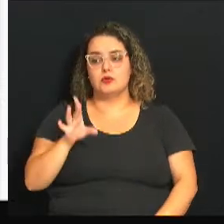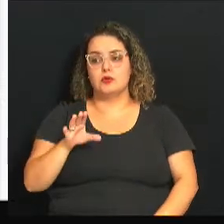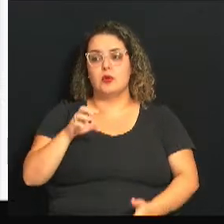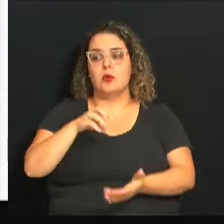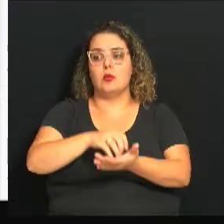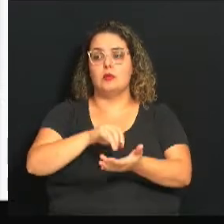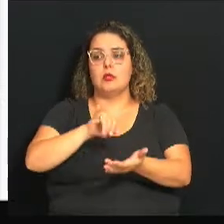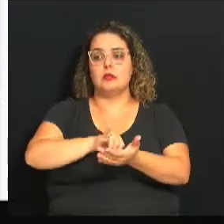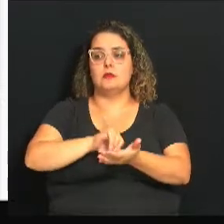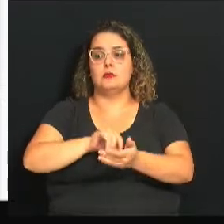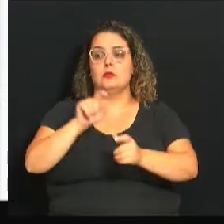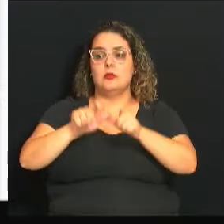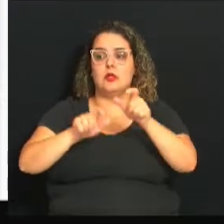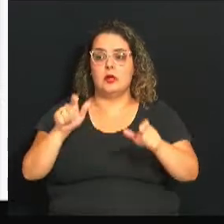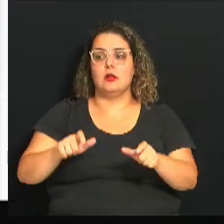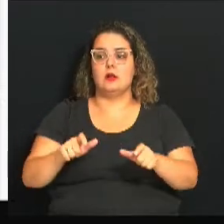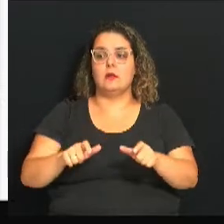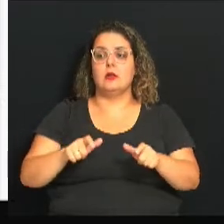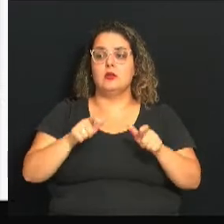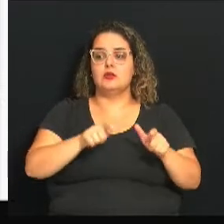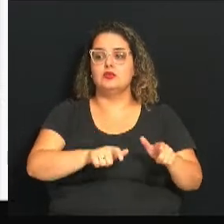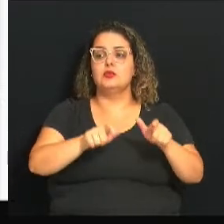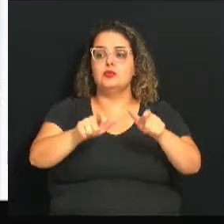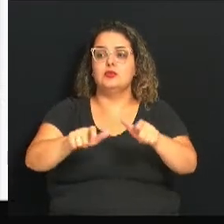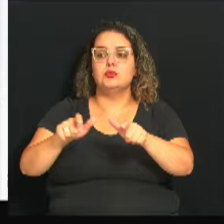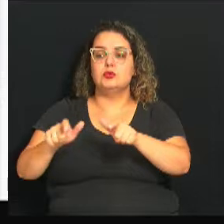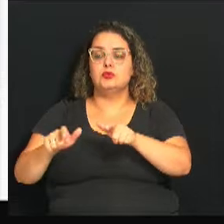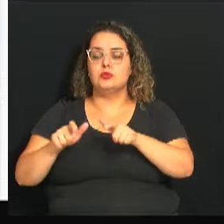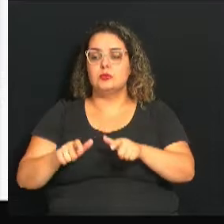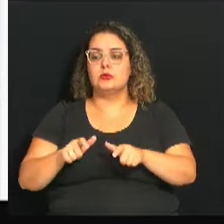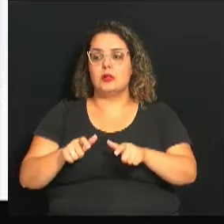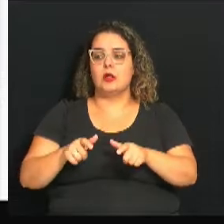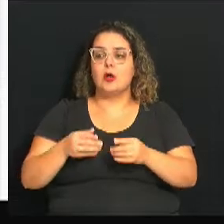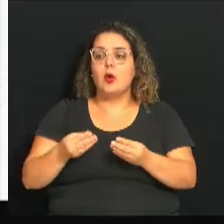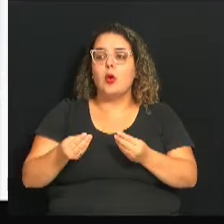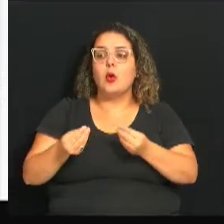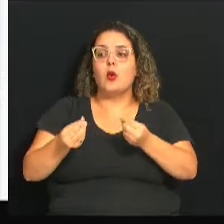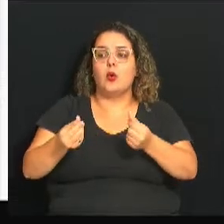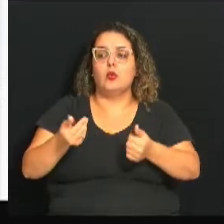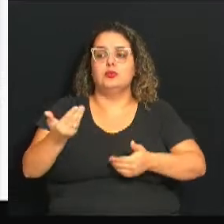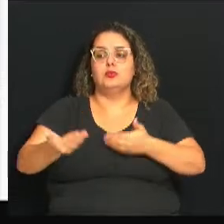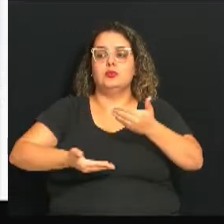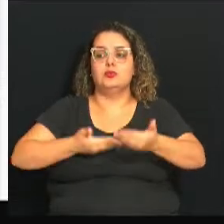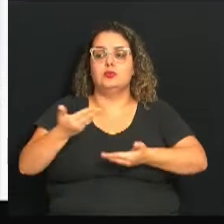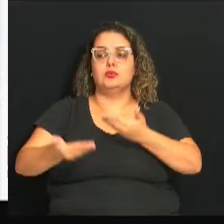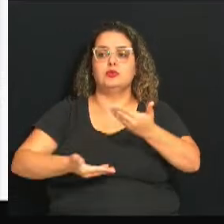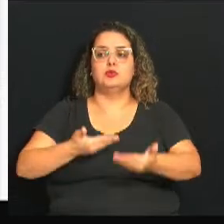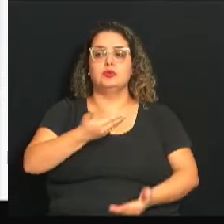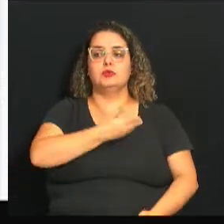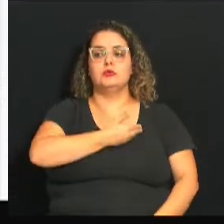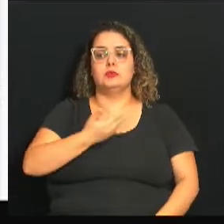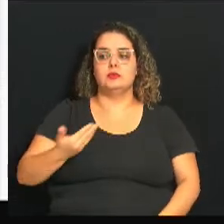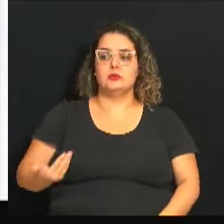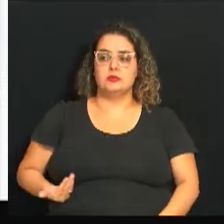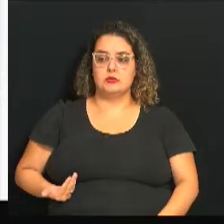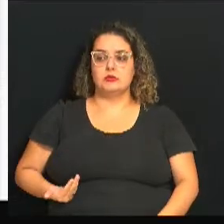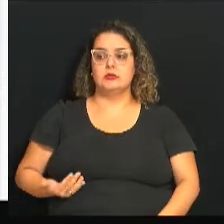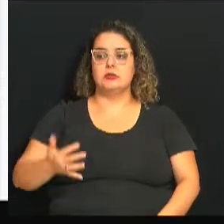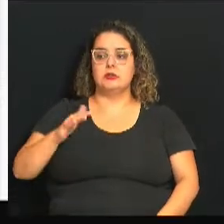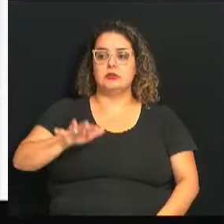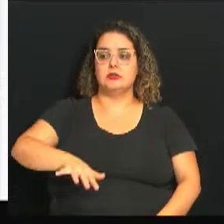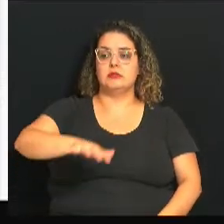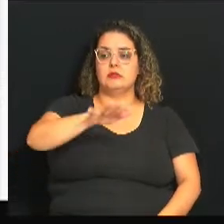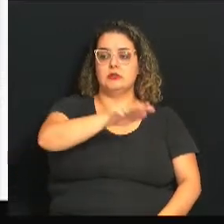pessoas, mas que espaços que desfrutem de uma qualidade dos serviços públicos, no sentido das áreas de praça,